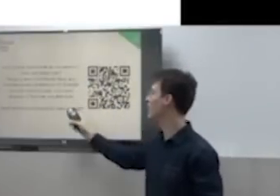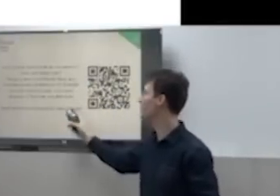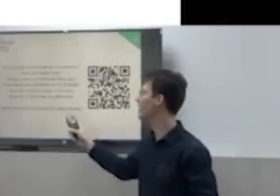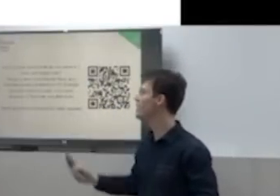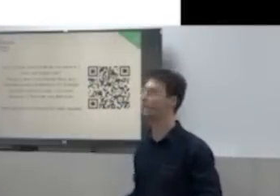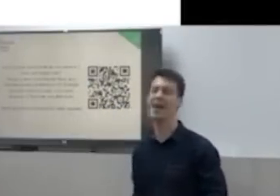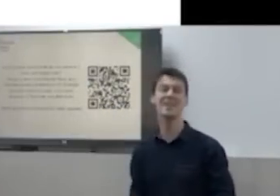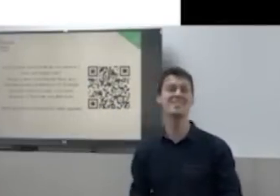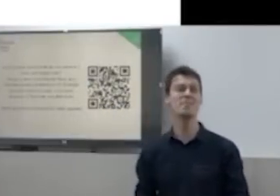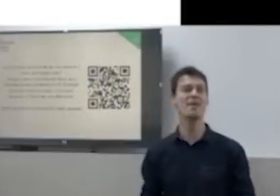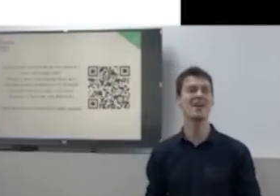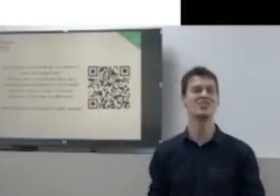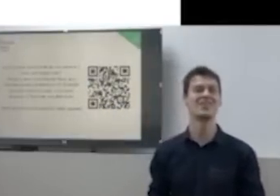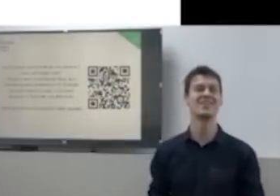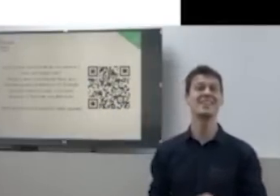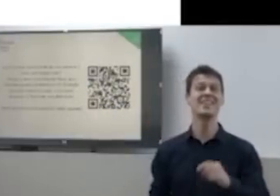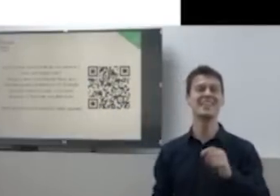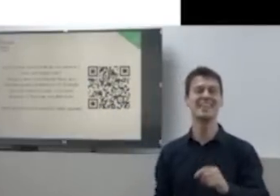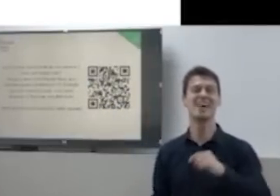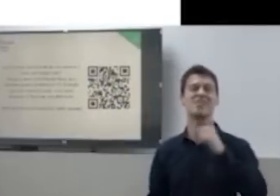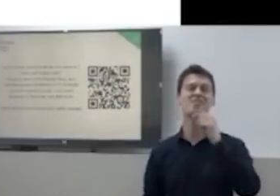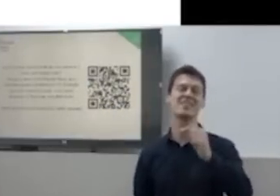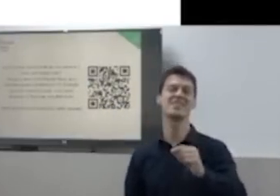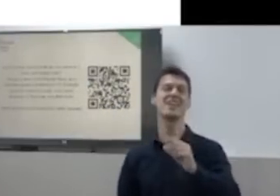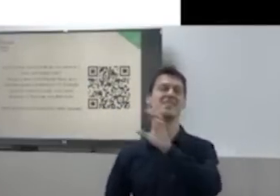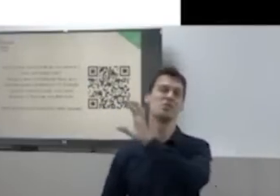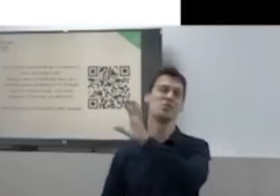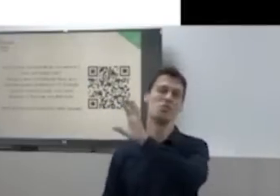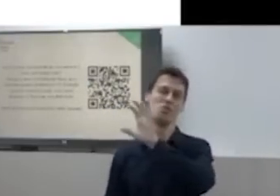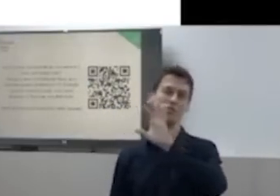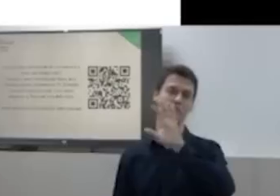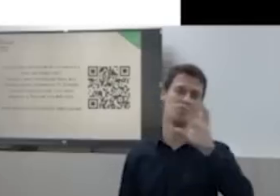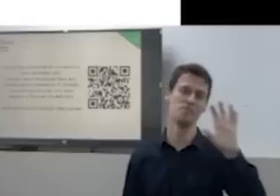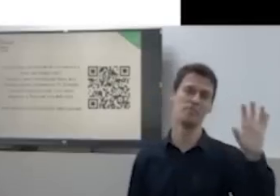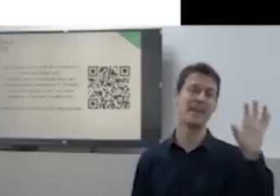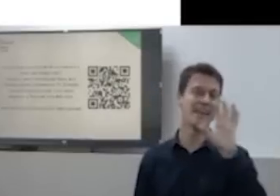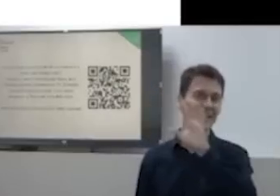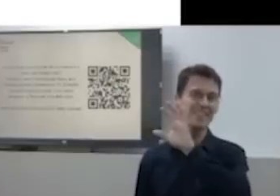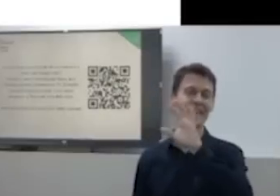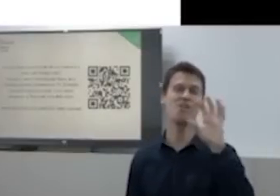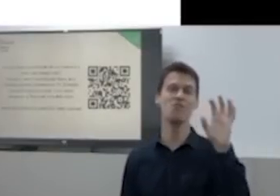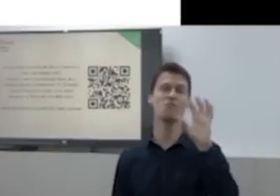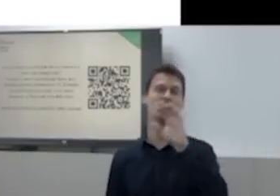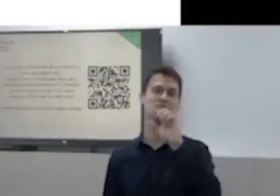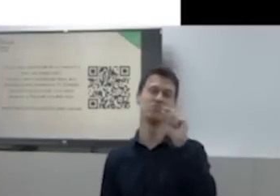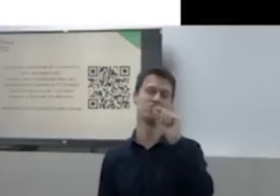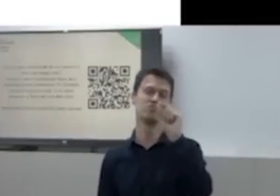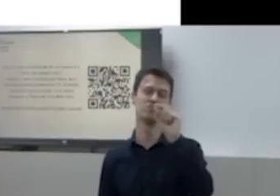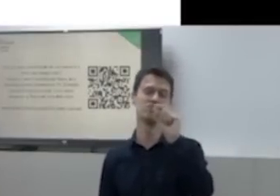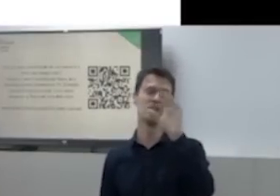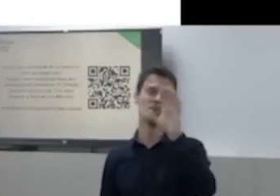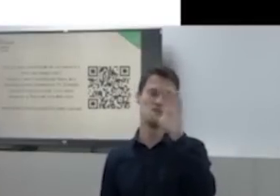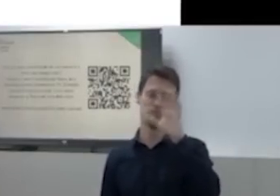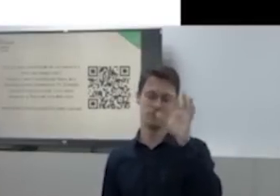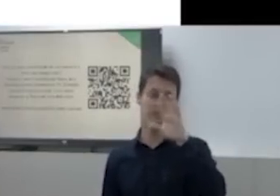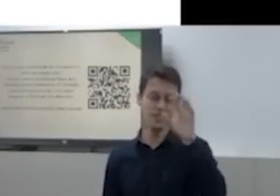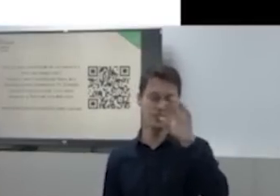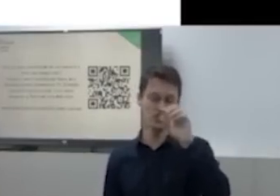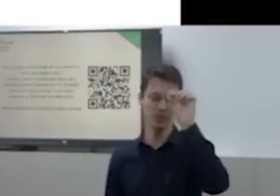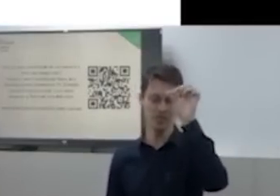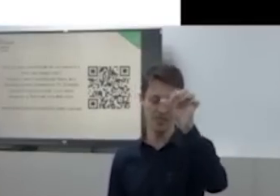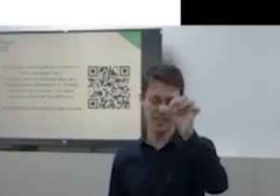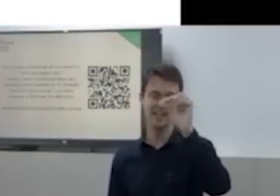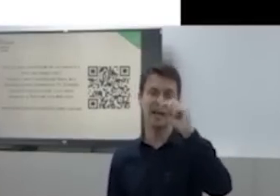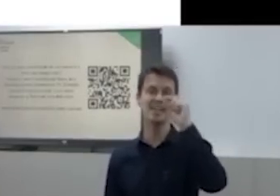QR, e te leva para esta página. E lá vai ter um player, né,